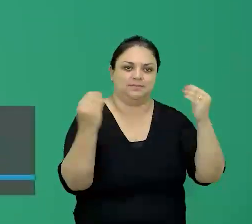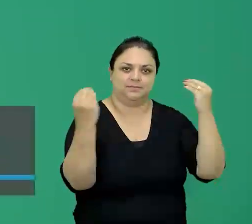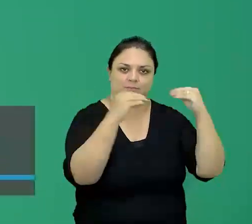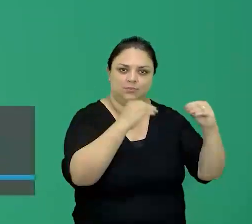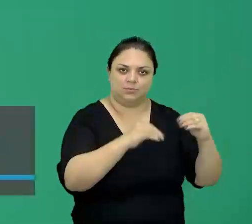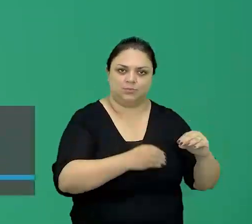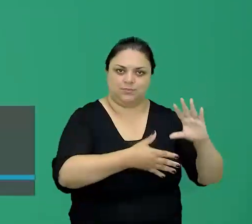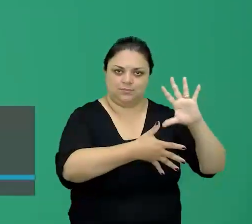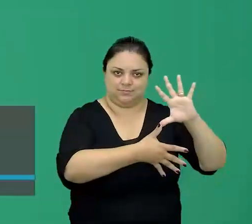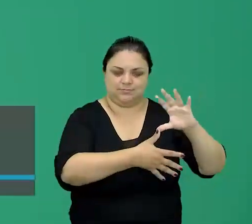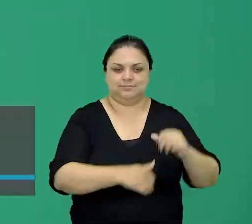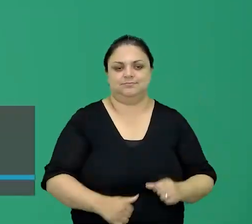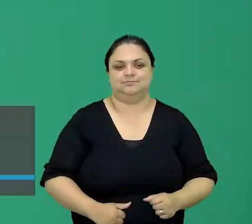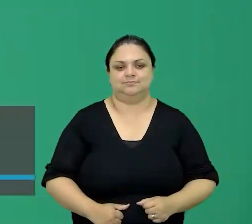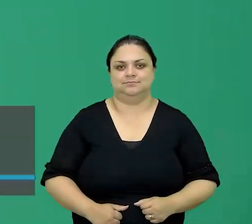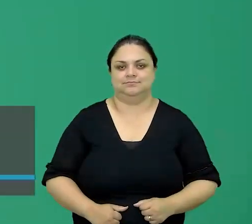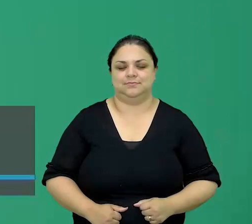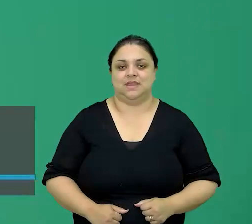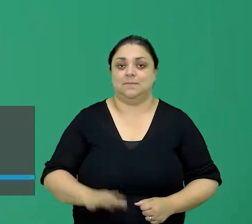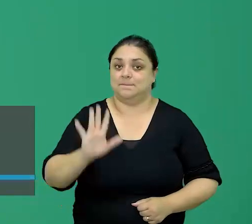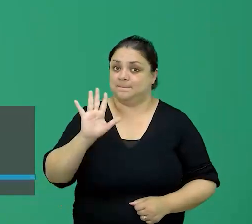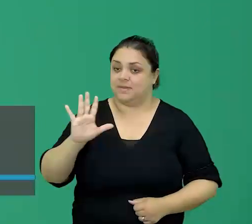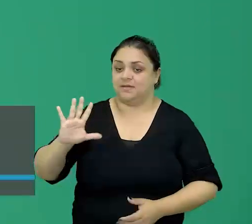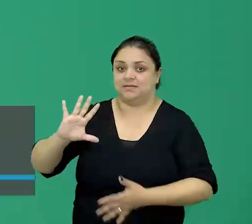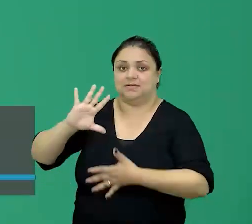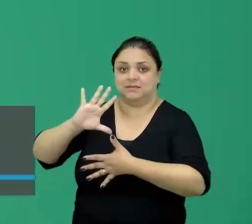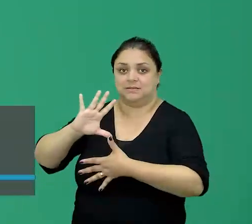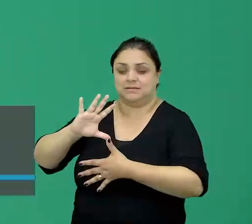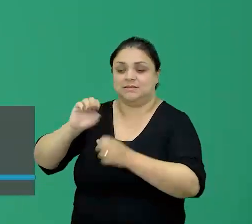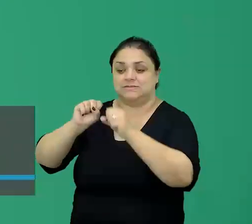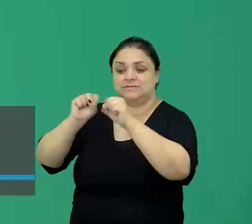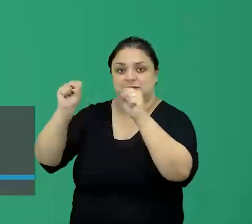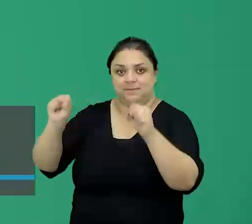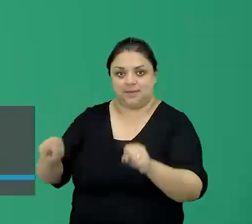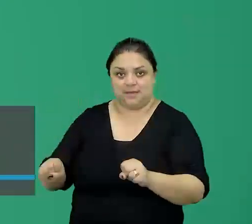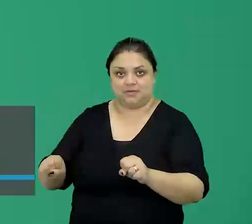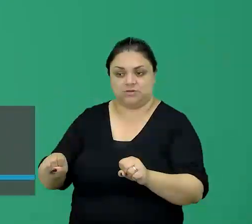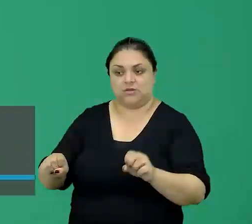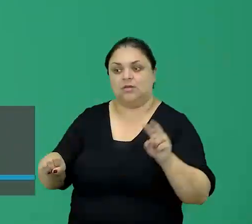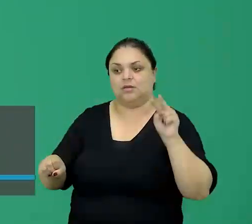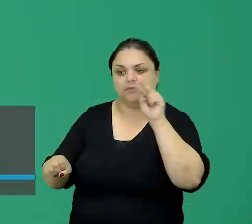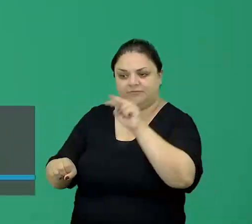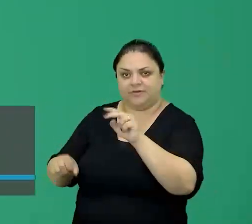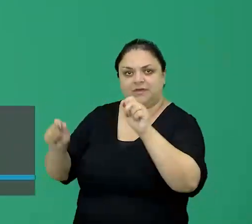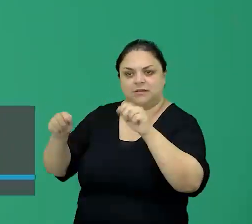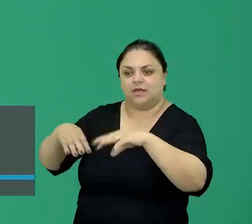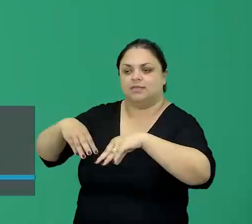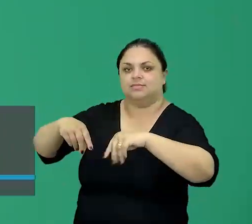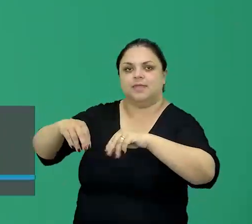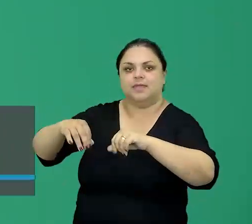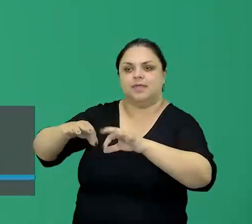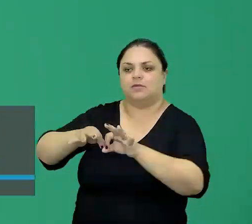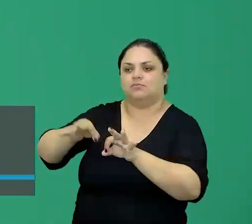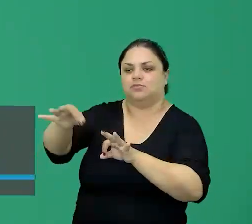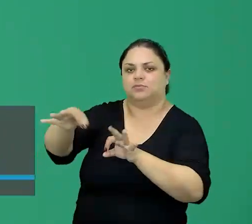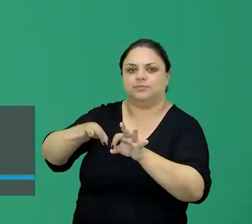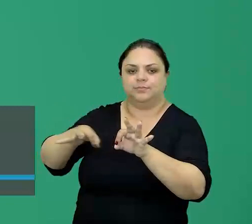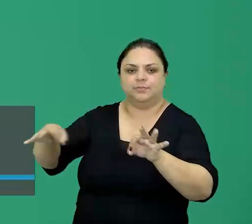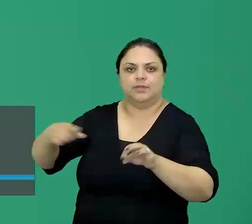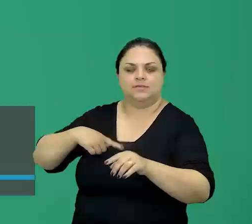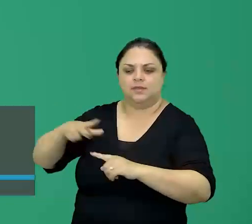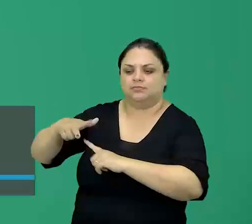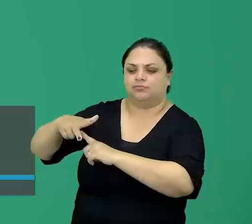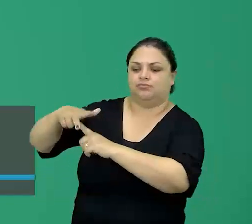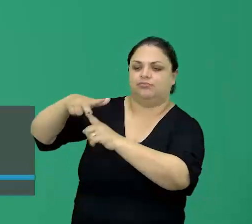A cartografia sistemática é uma cartografia que visa mostrar o terreno. Então, você tem um satélite, você